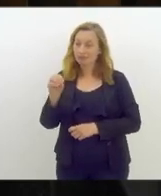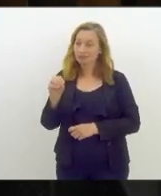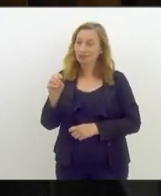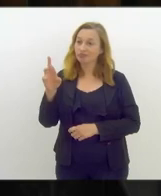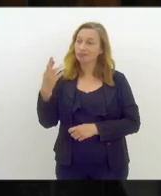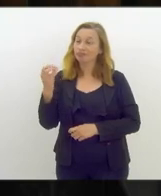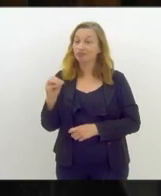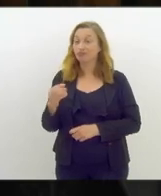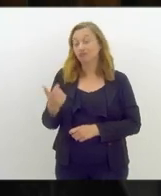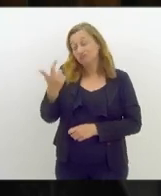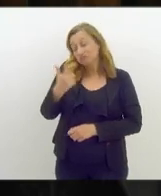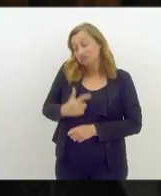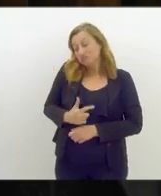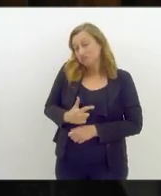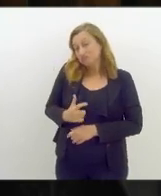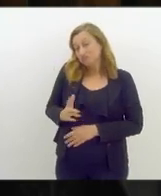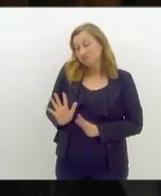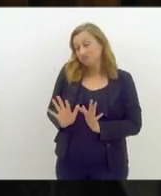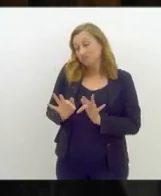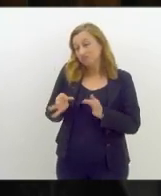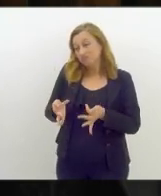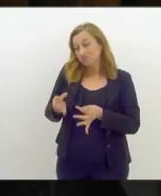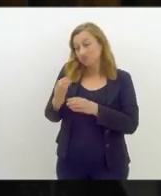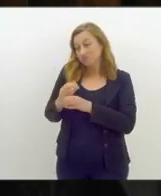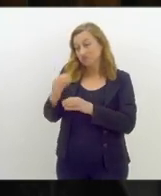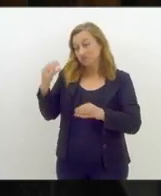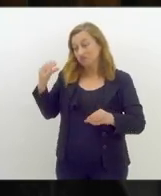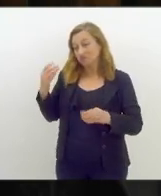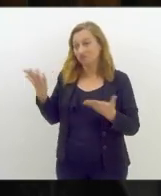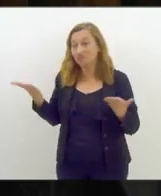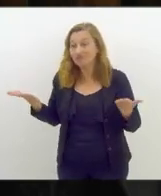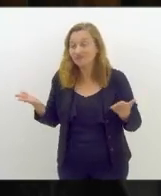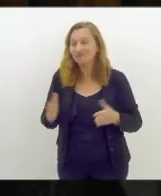Eu apenas sou um humilde engenheiro.